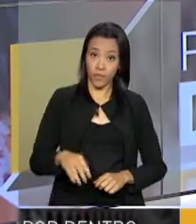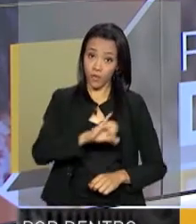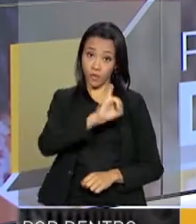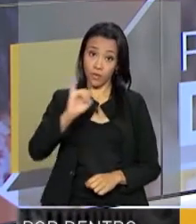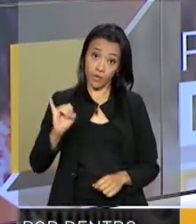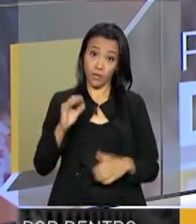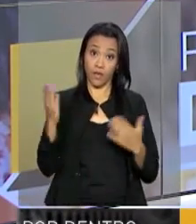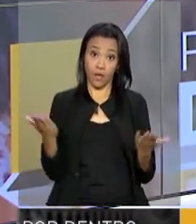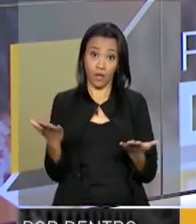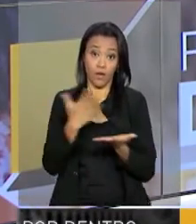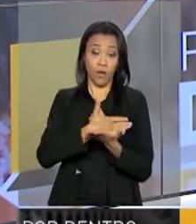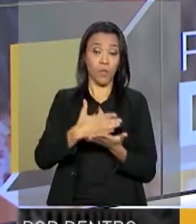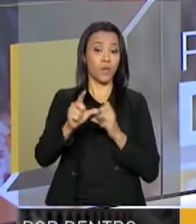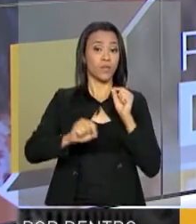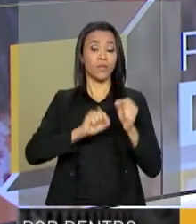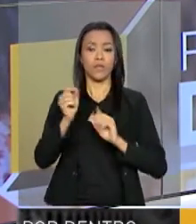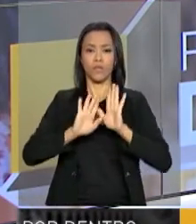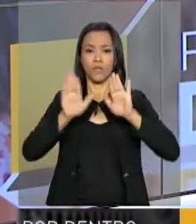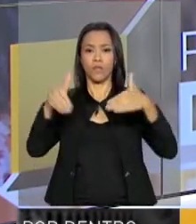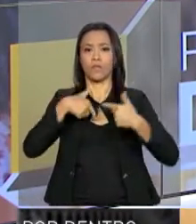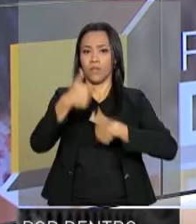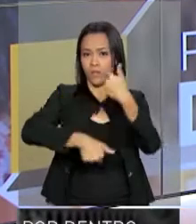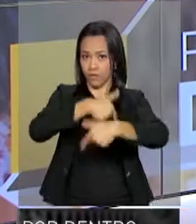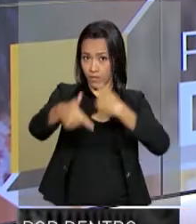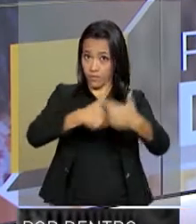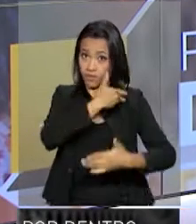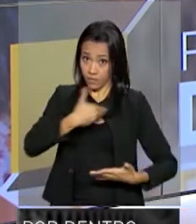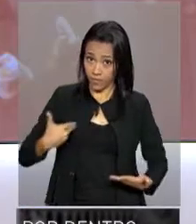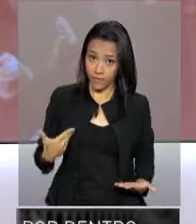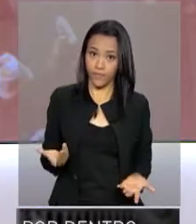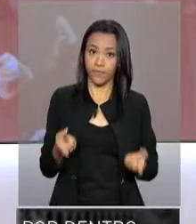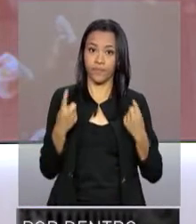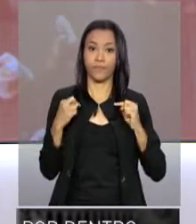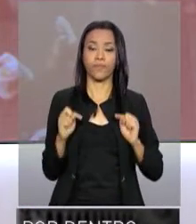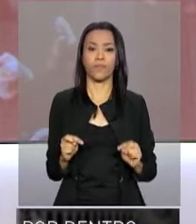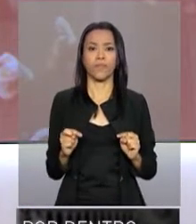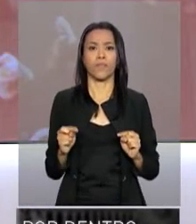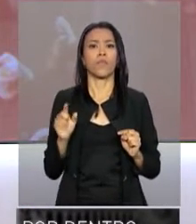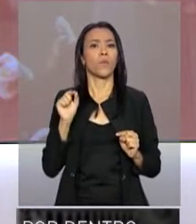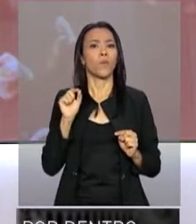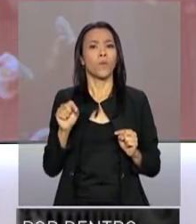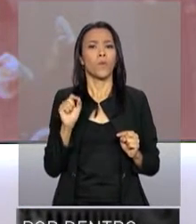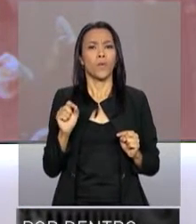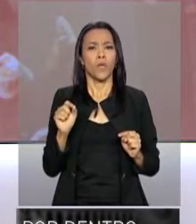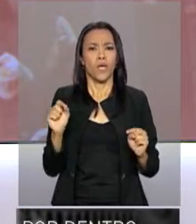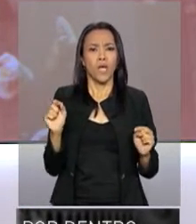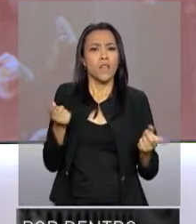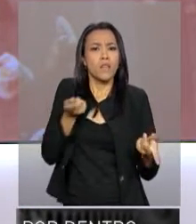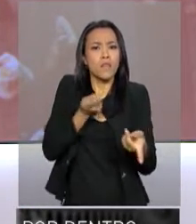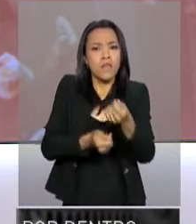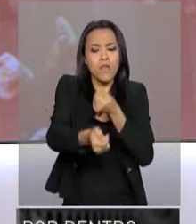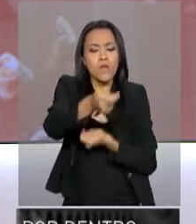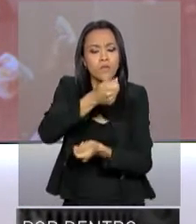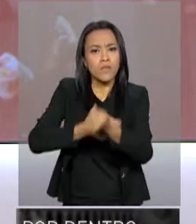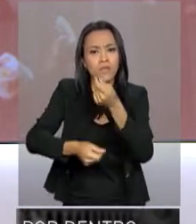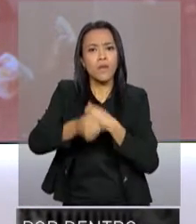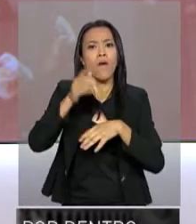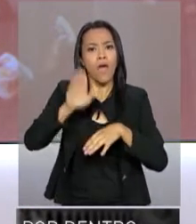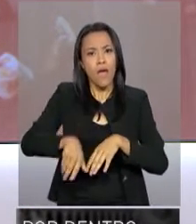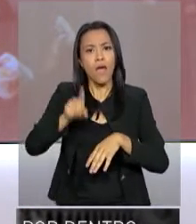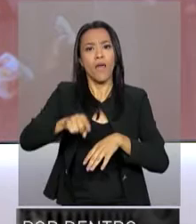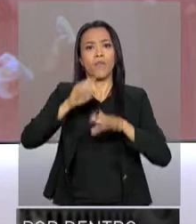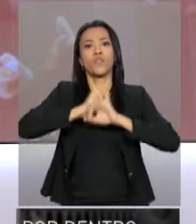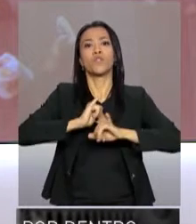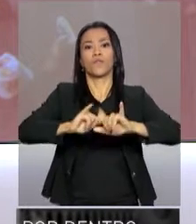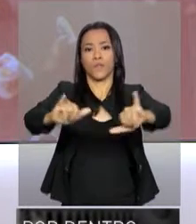Olá, começa agora mais um programa Por Dentro do Governo. O mutirão da renegociação é uma campanha do Sebrae que